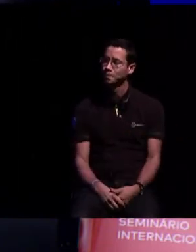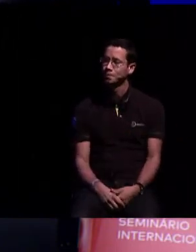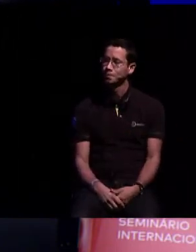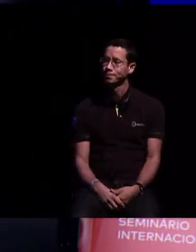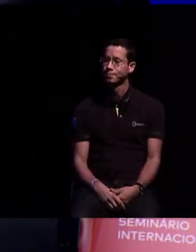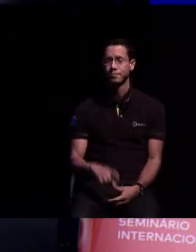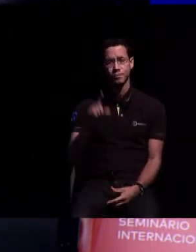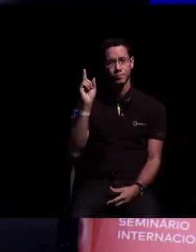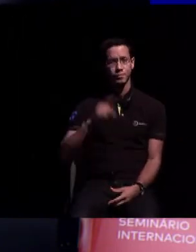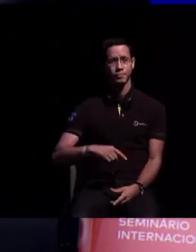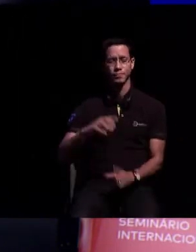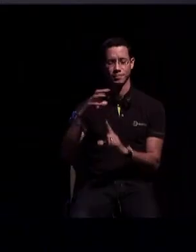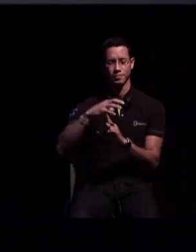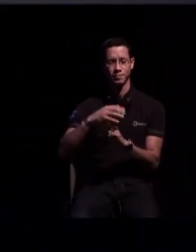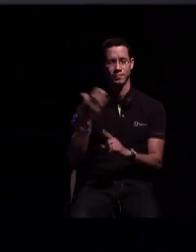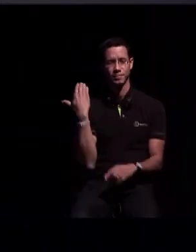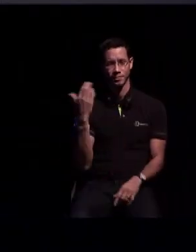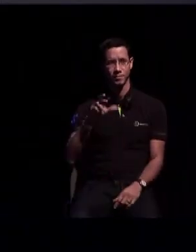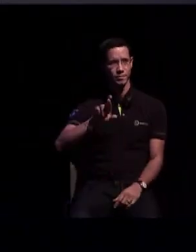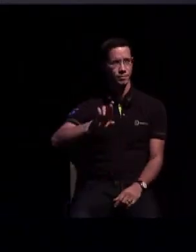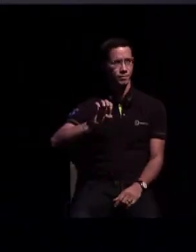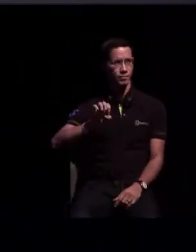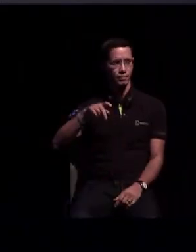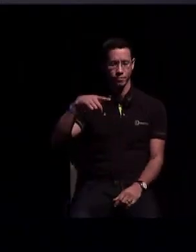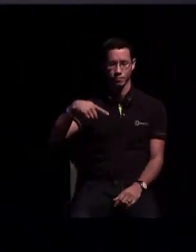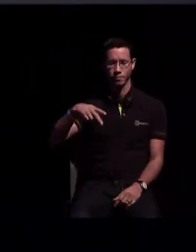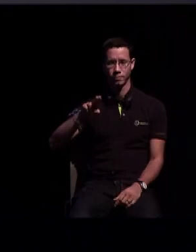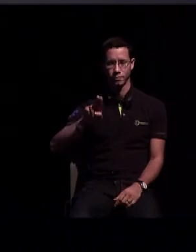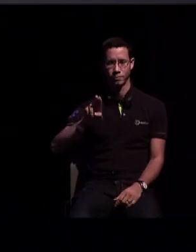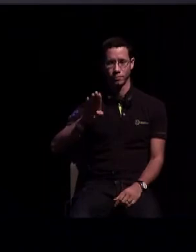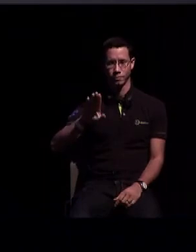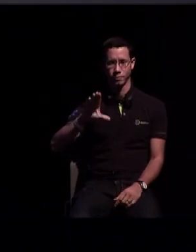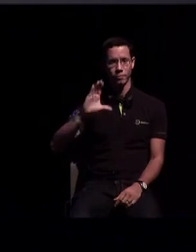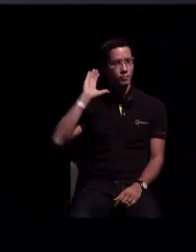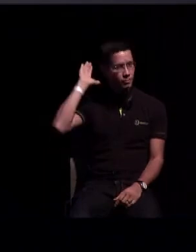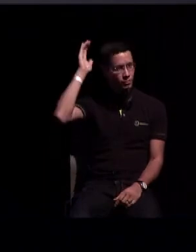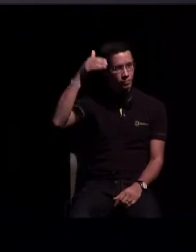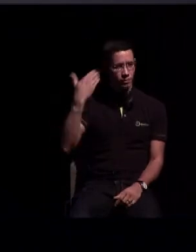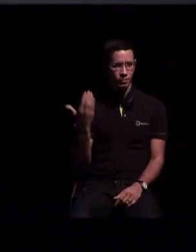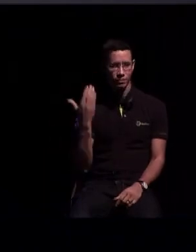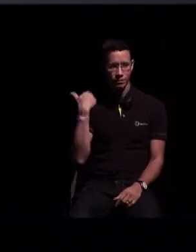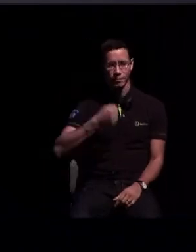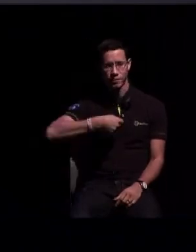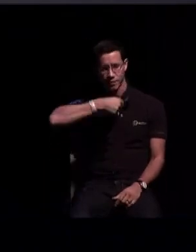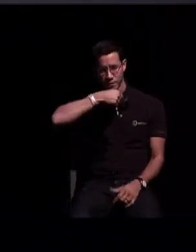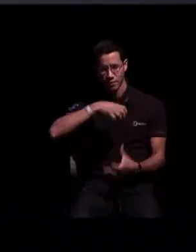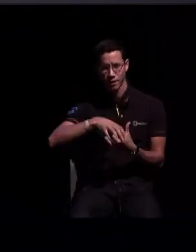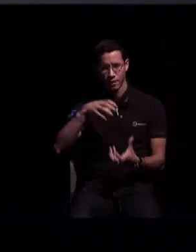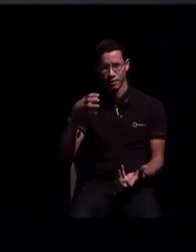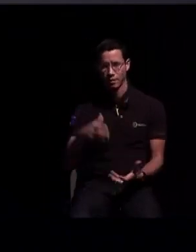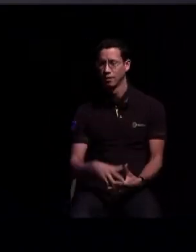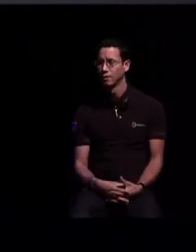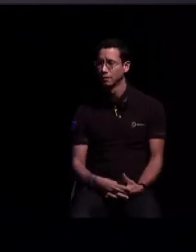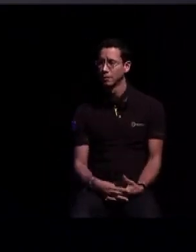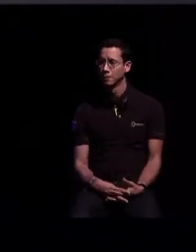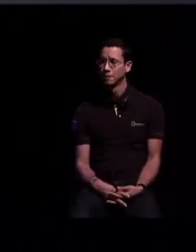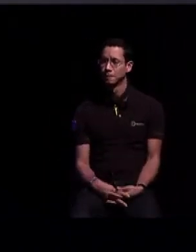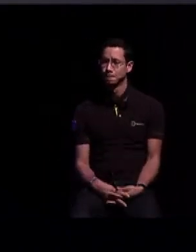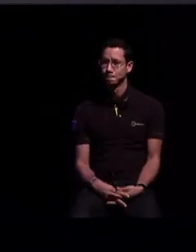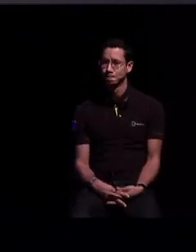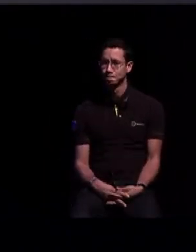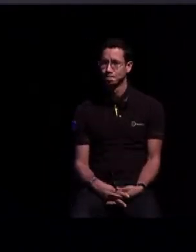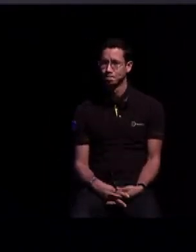a prática da República Velha, né? Qual é o principal medo da República Velha? Sufrágio universal, é